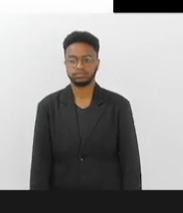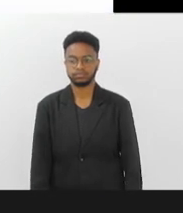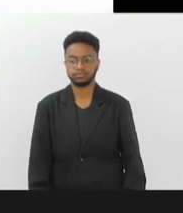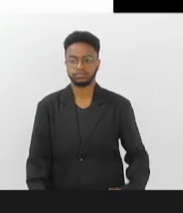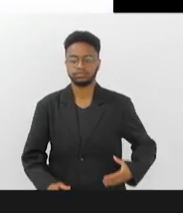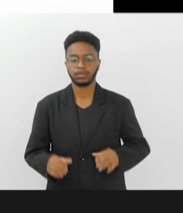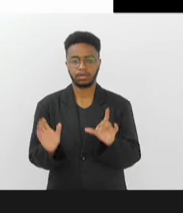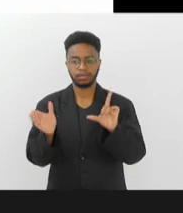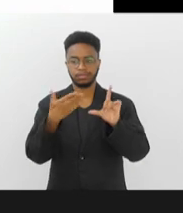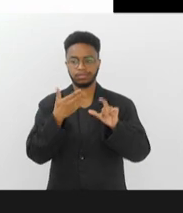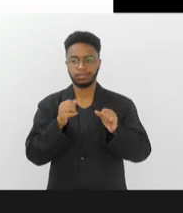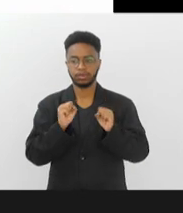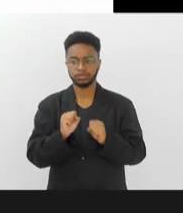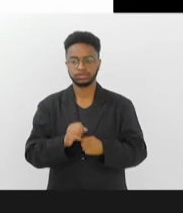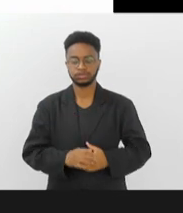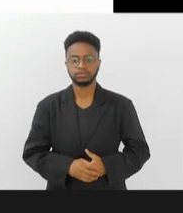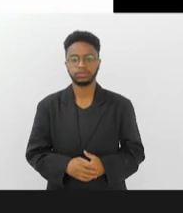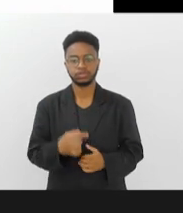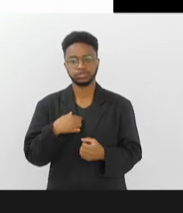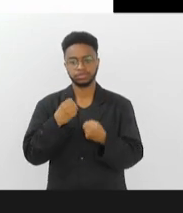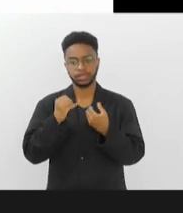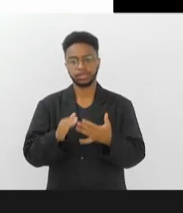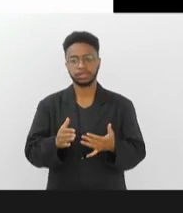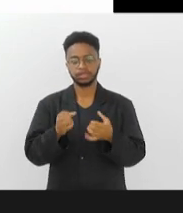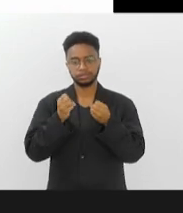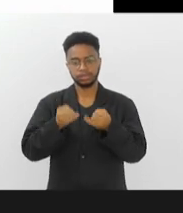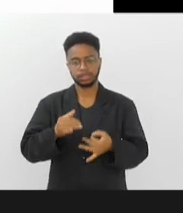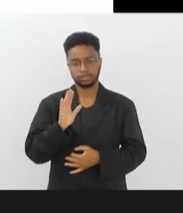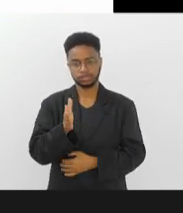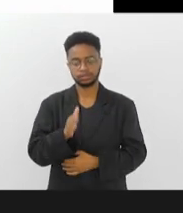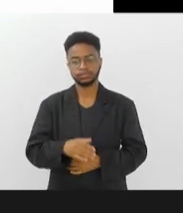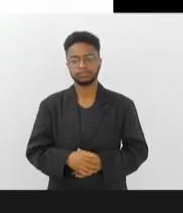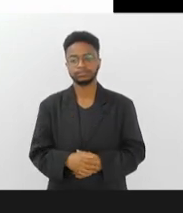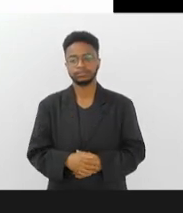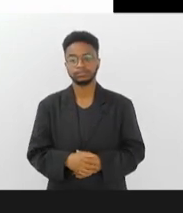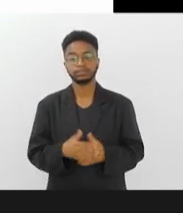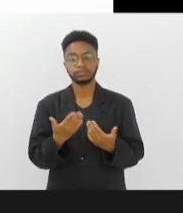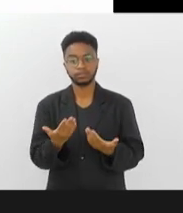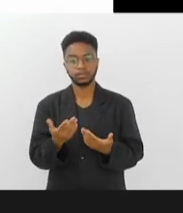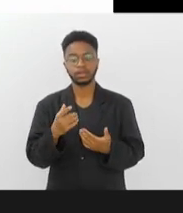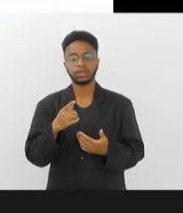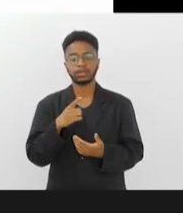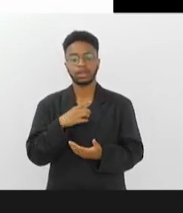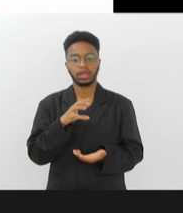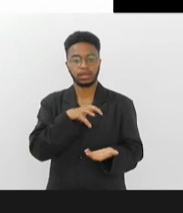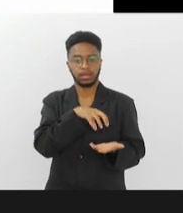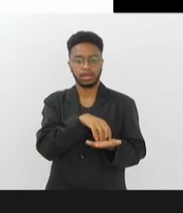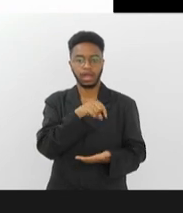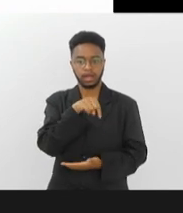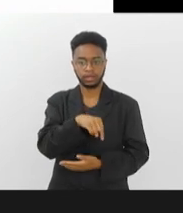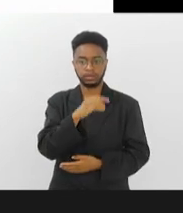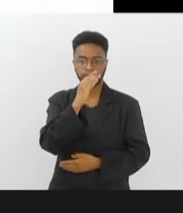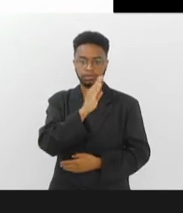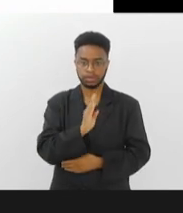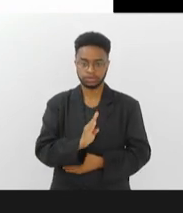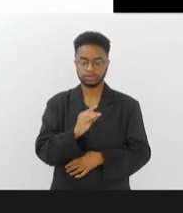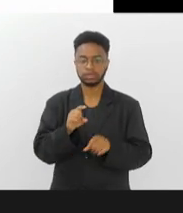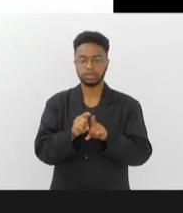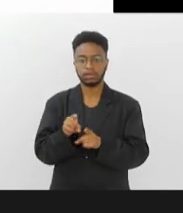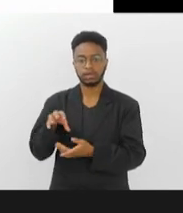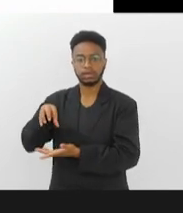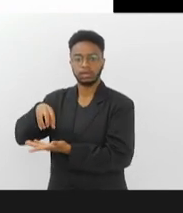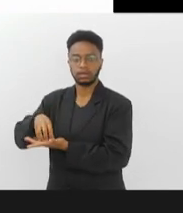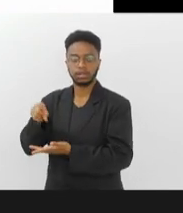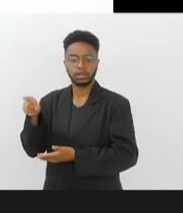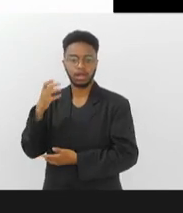Pode passar, que eu já falei um pouco da gente. Como eu falei, nós temos uma base aqui no Brasil, que é a nossa matriz, e lá em Angola